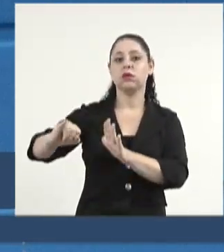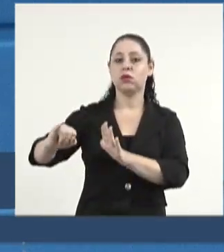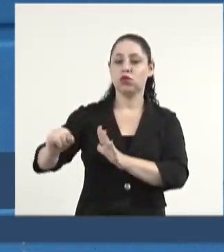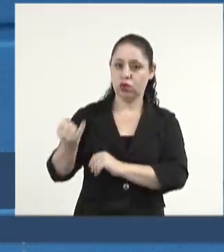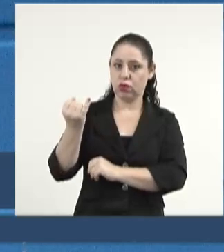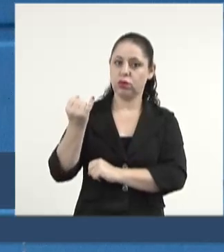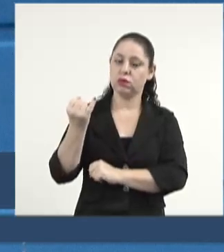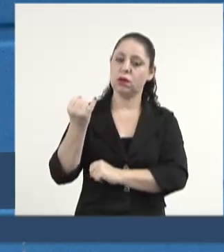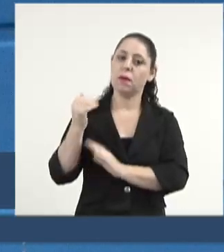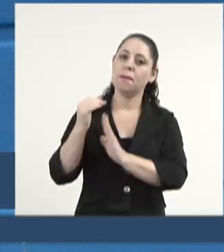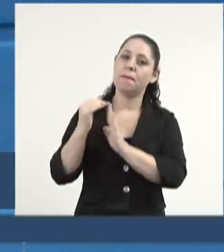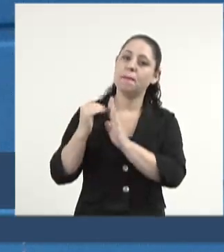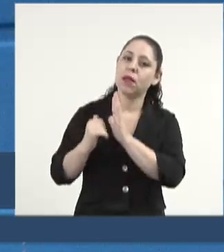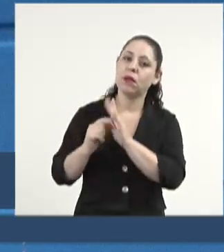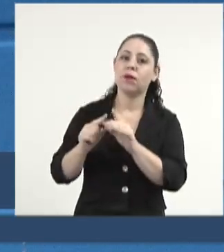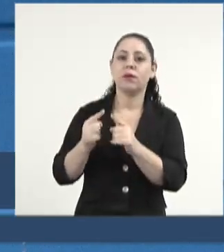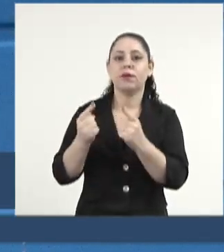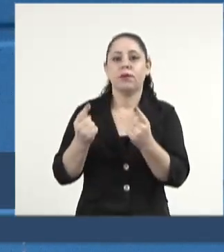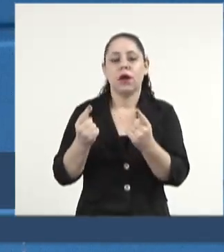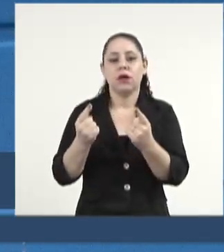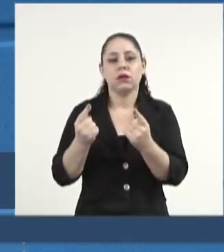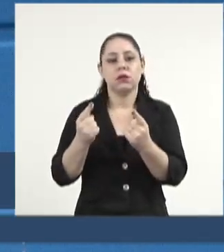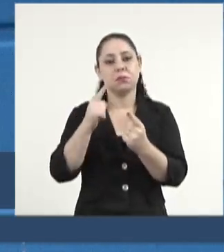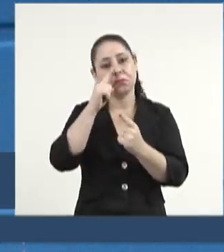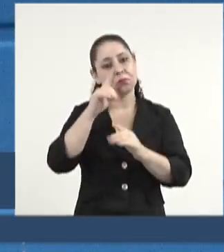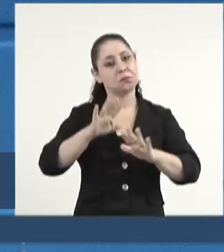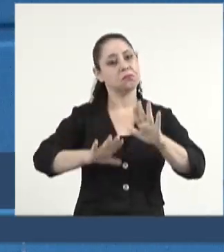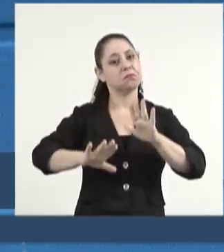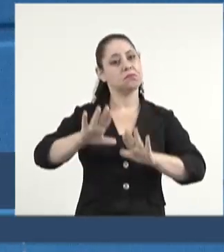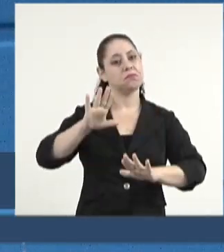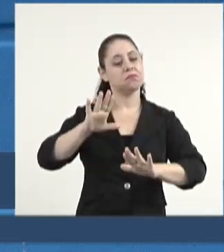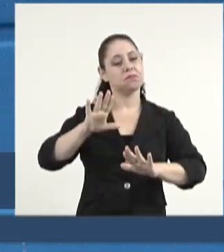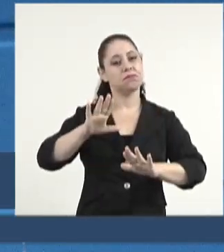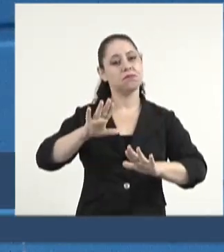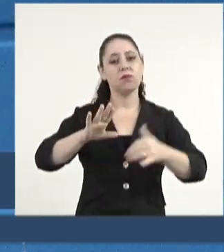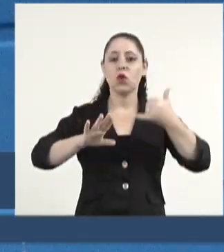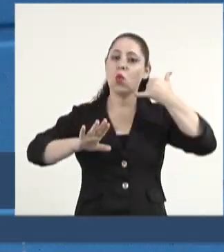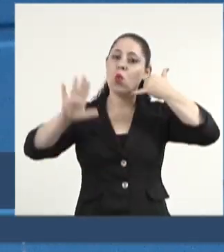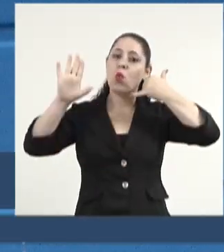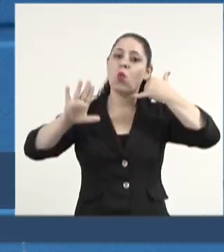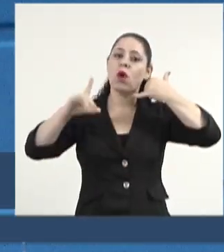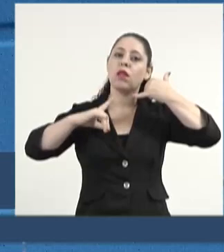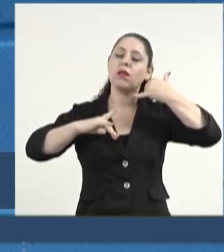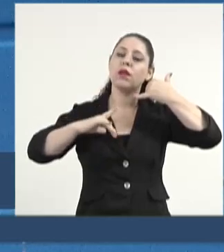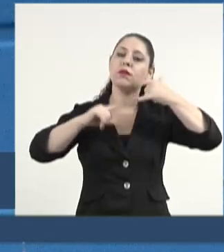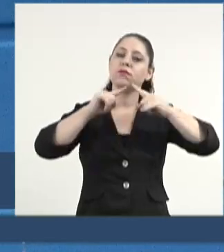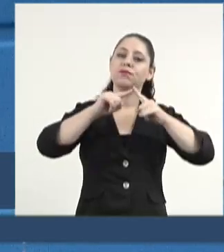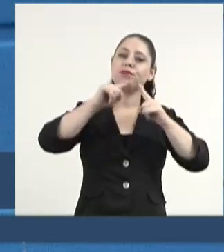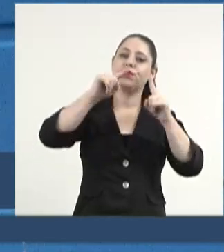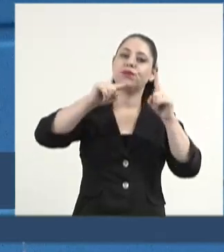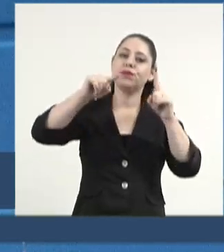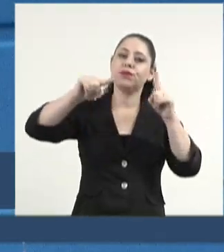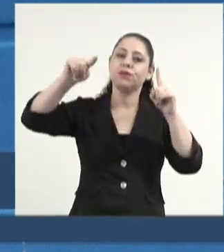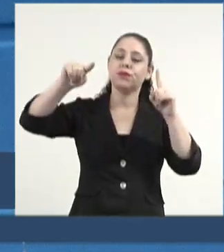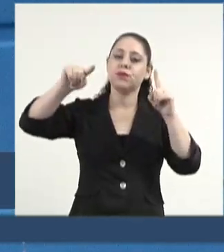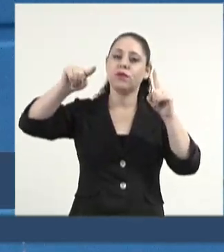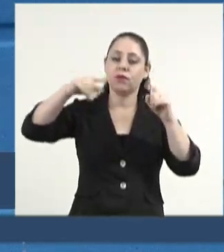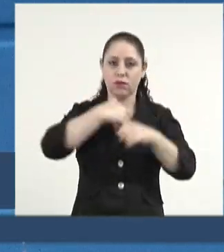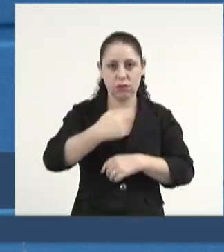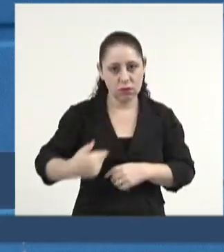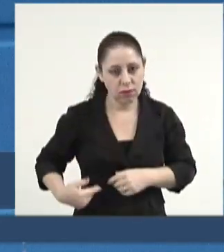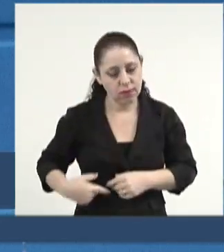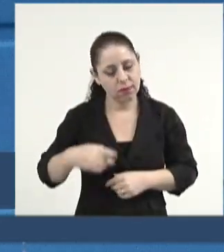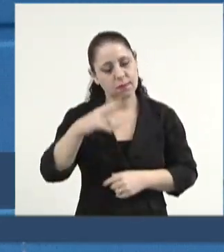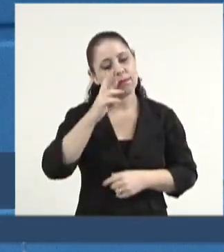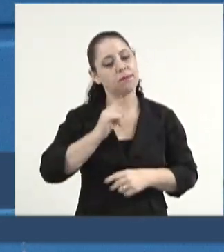juros menor, porém com o risco da variação cambial. Então, eu acho que o governador está correto, foi na